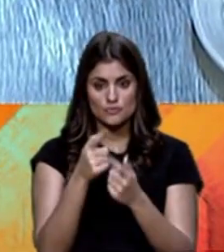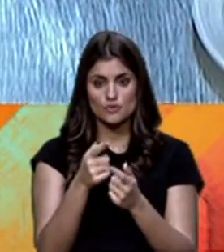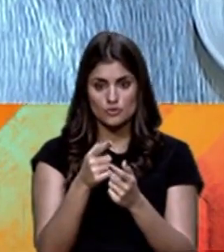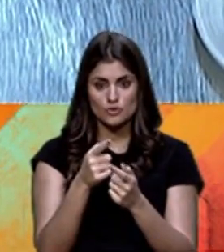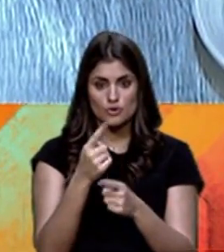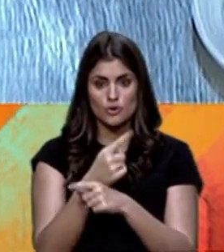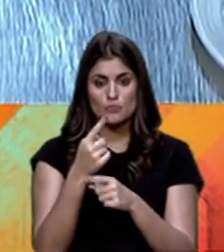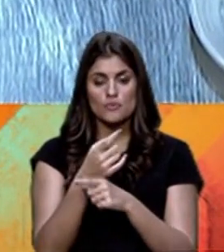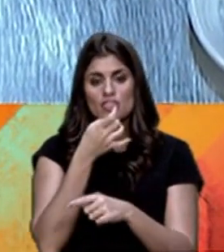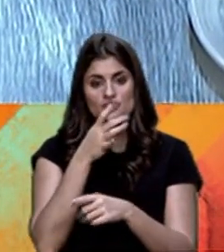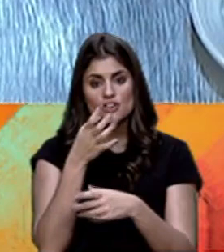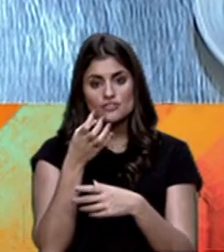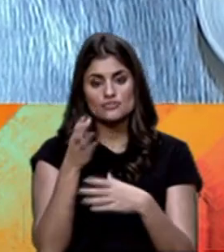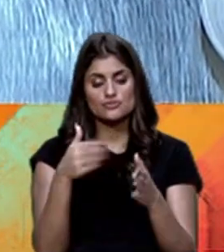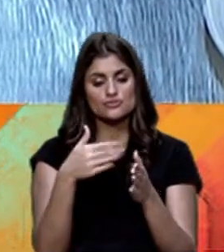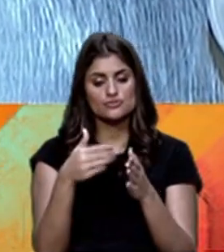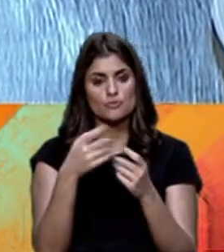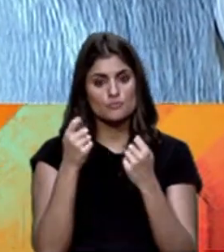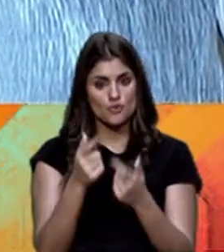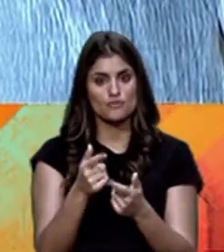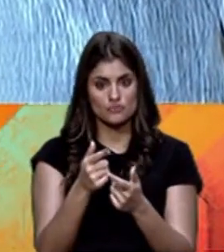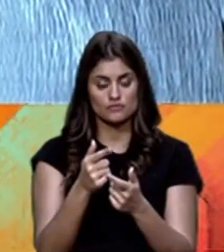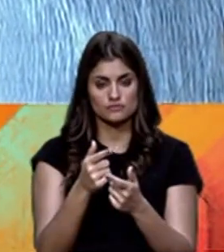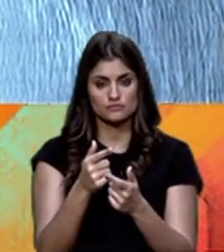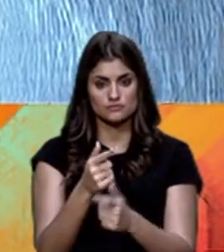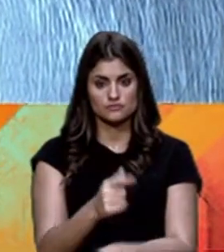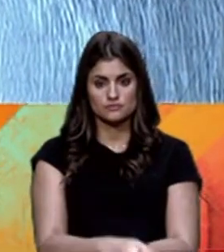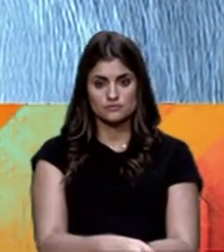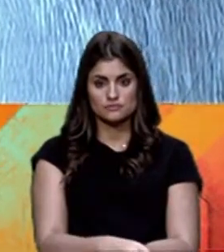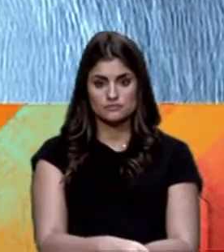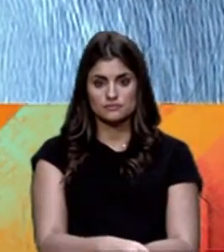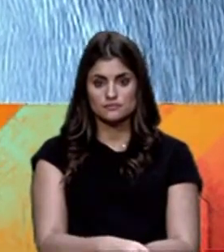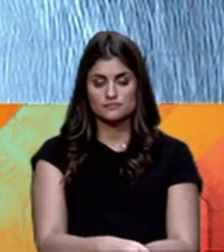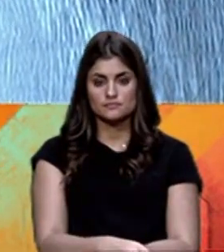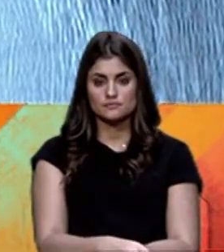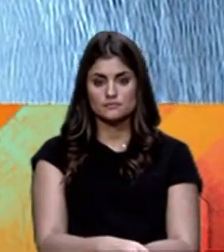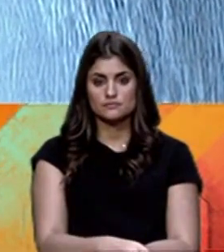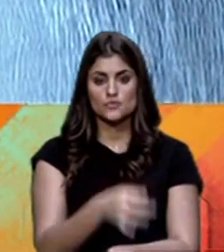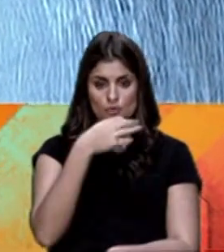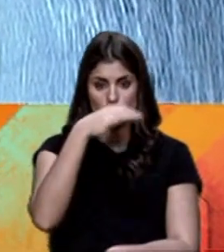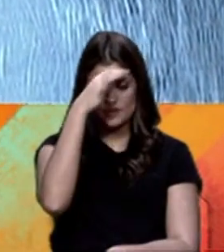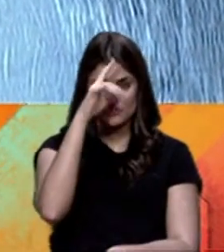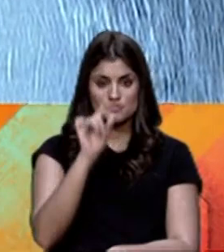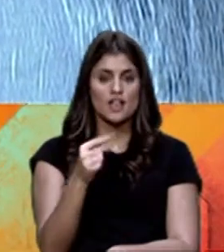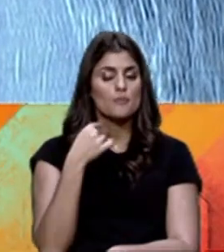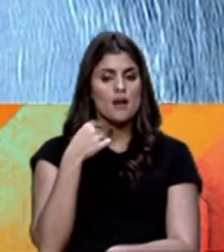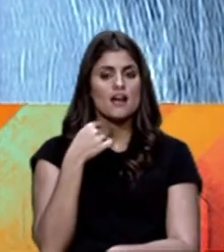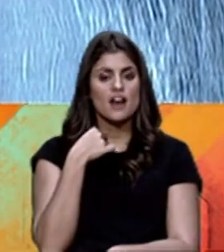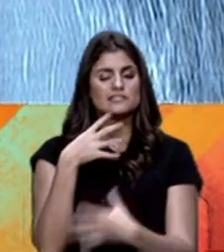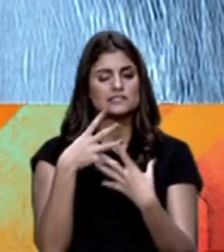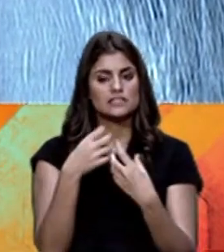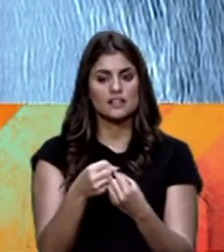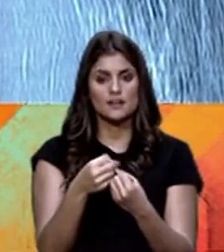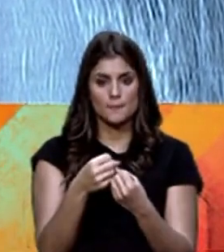vamos ter que deixar cozinhar bem a carne. Sim. Vamos ter que deixar alvorar bem o frango. E o frango é uma carne assim mais seca